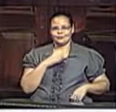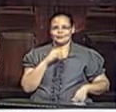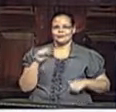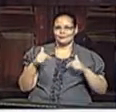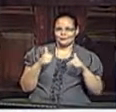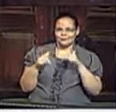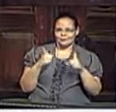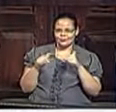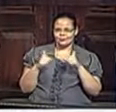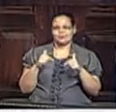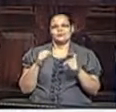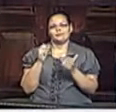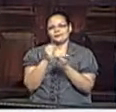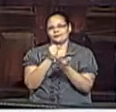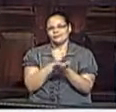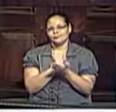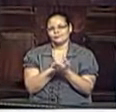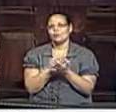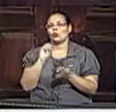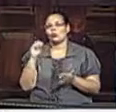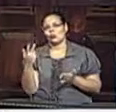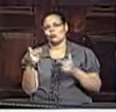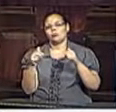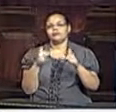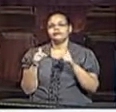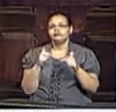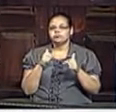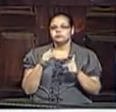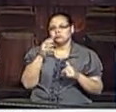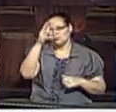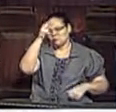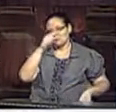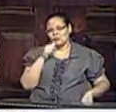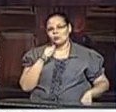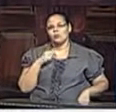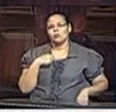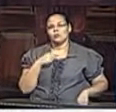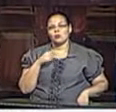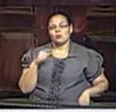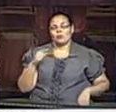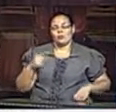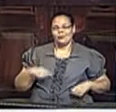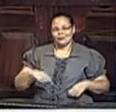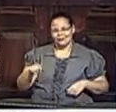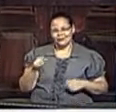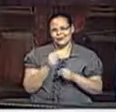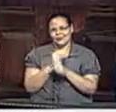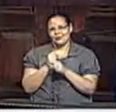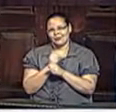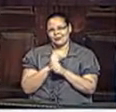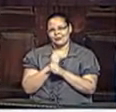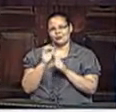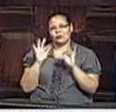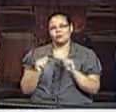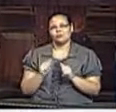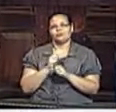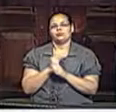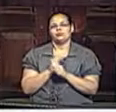ou domésticos, que essa mensagem seja efetivamente apreciada no início do ano, ou seja, no final do